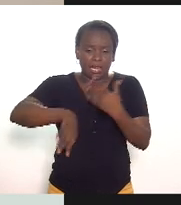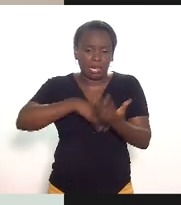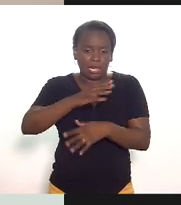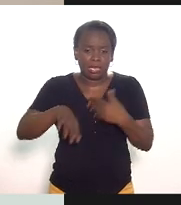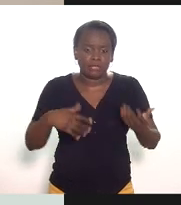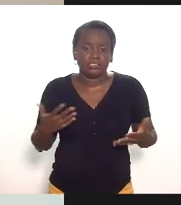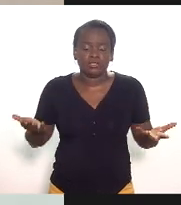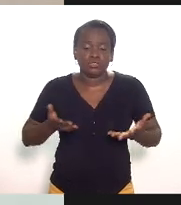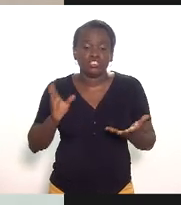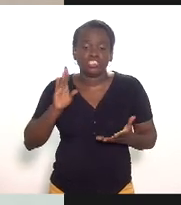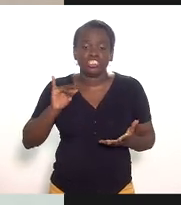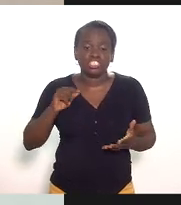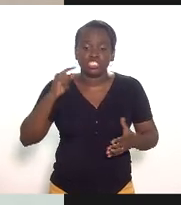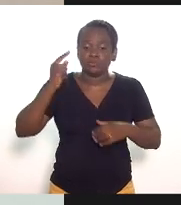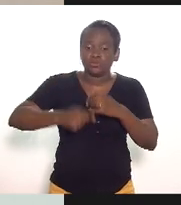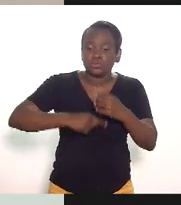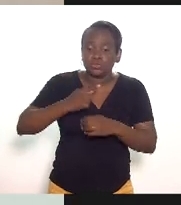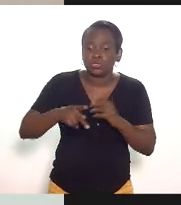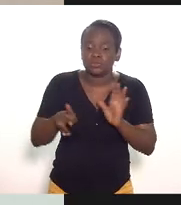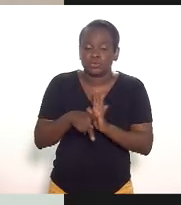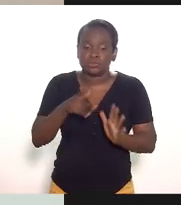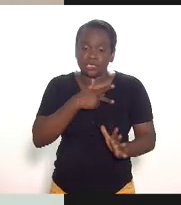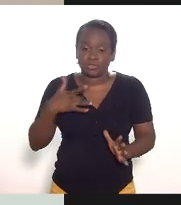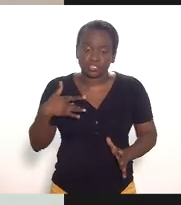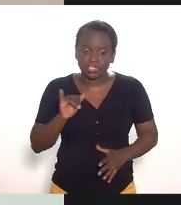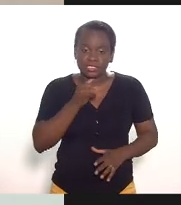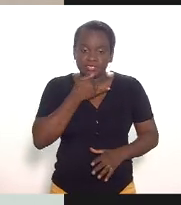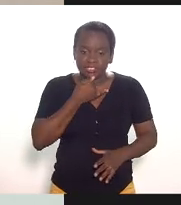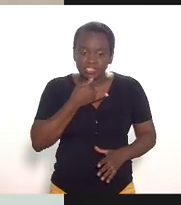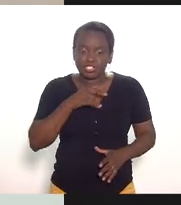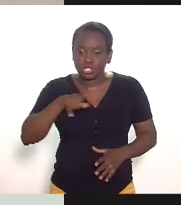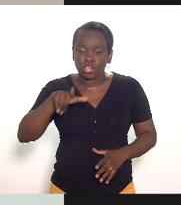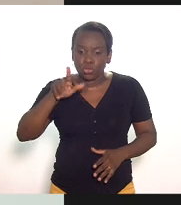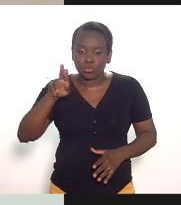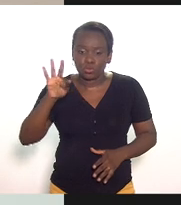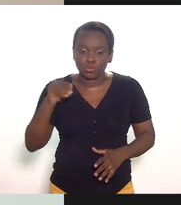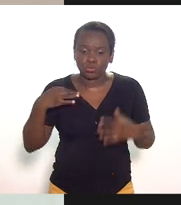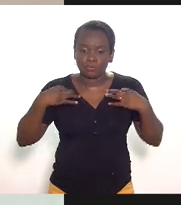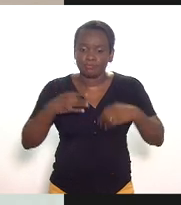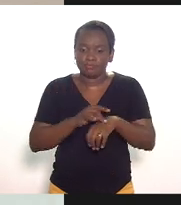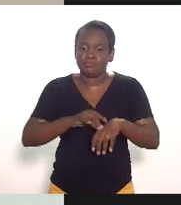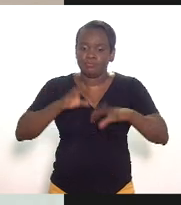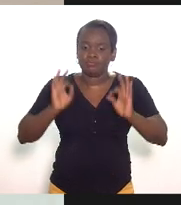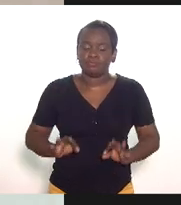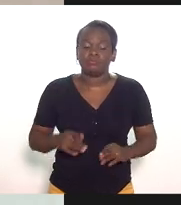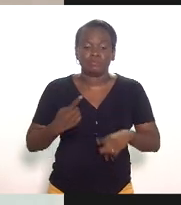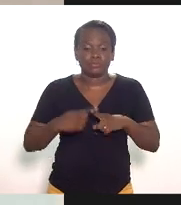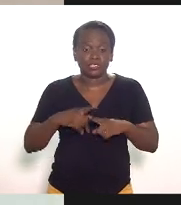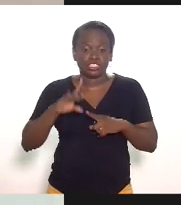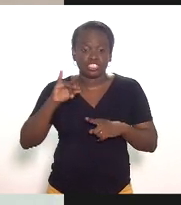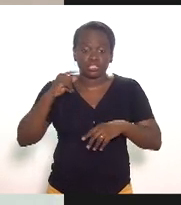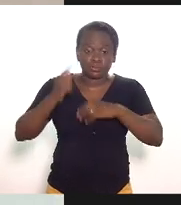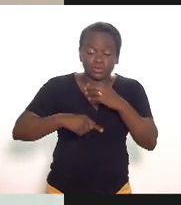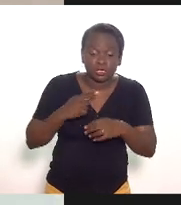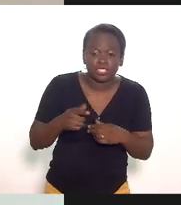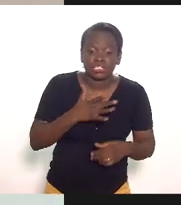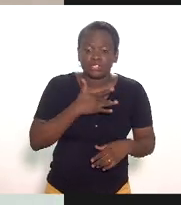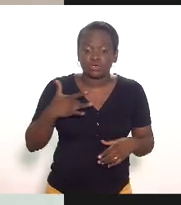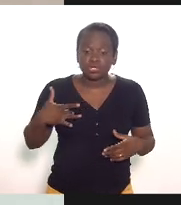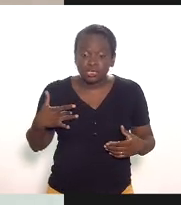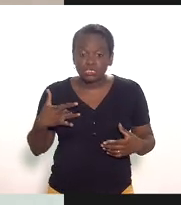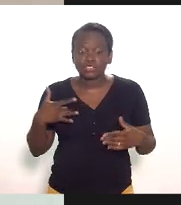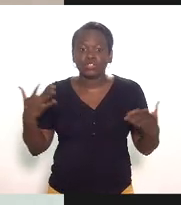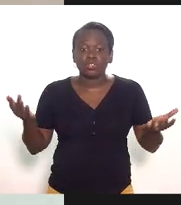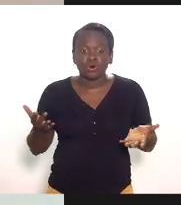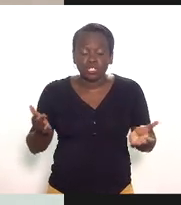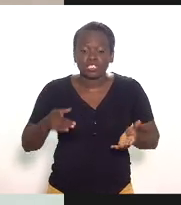hoje é o Dia Mundial da Saúde, que tristeza, nós estamos de luto. Porque é o Dia Mundial da Saúde, onde hoje está sendo